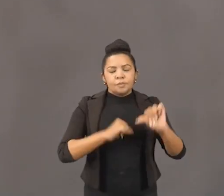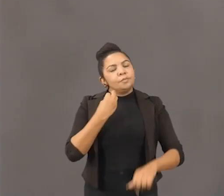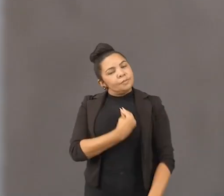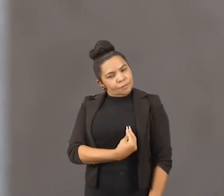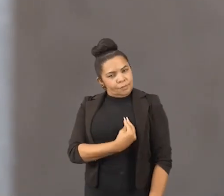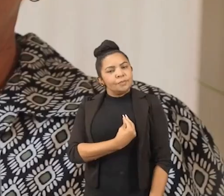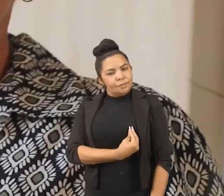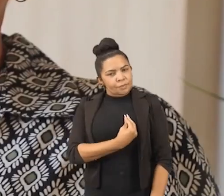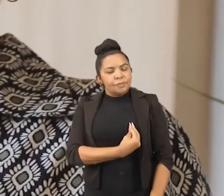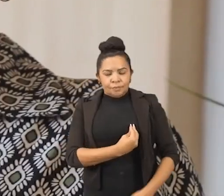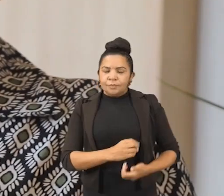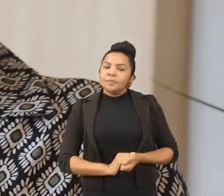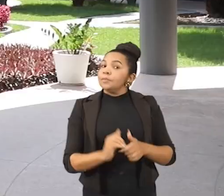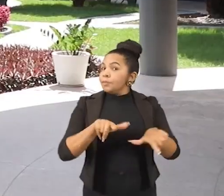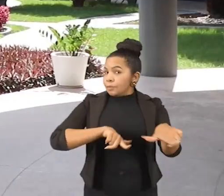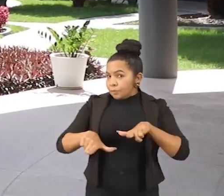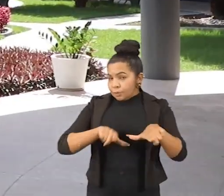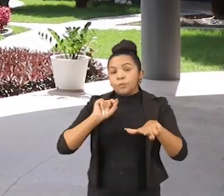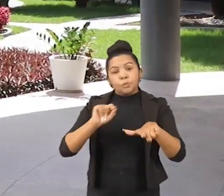e para a transformação de vidas.